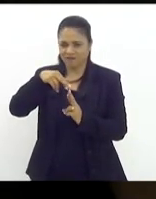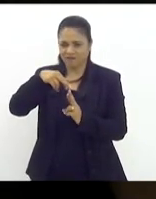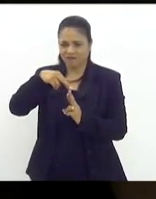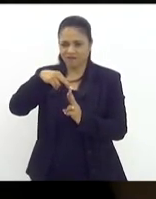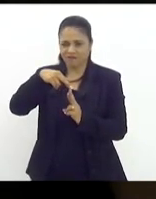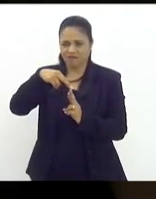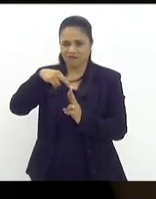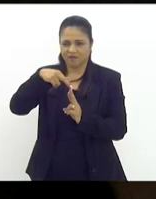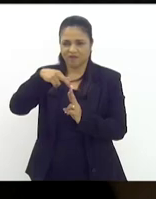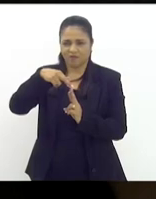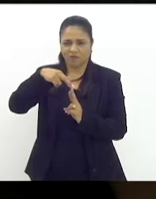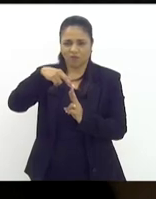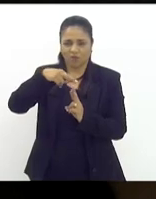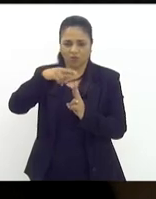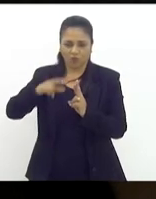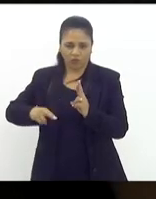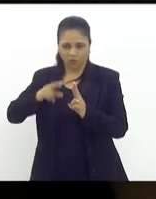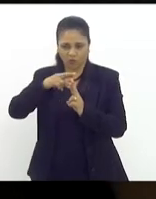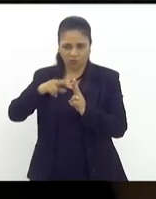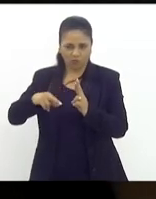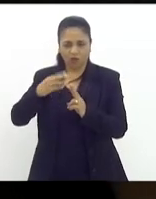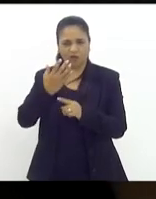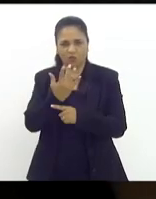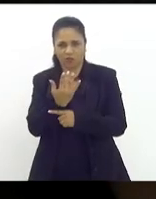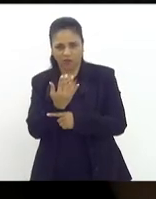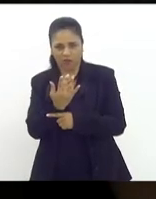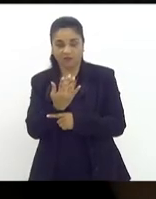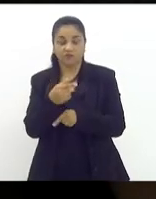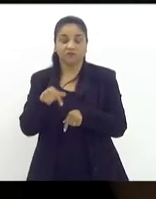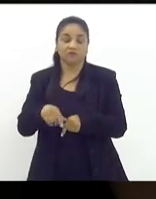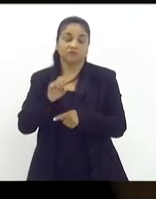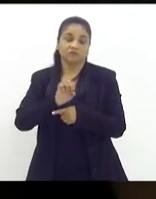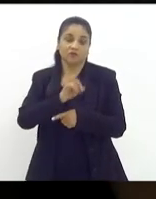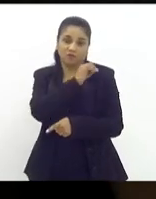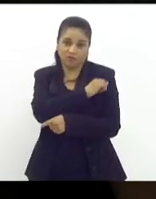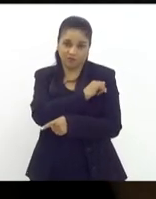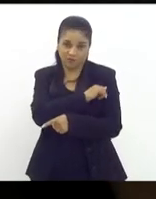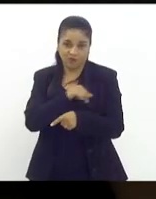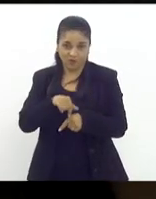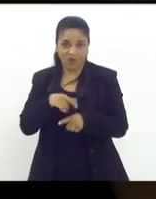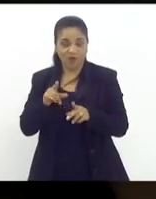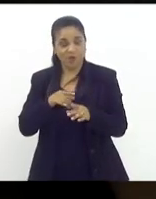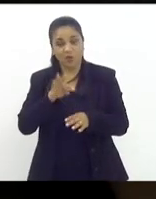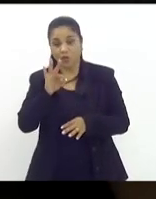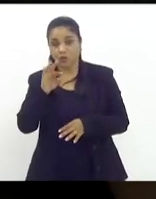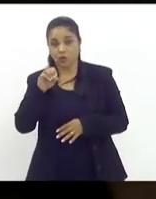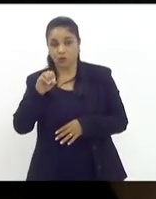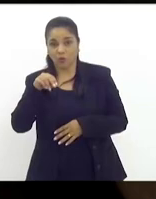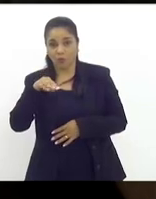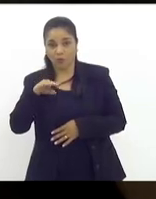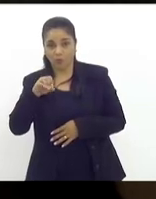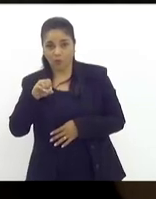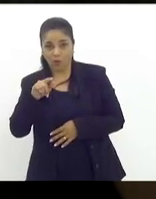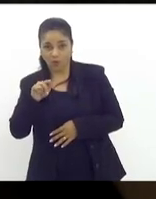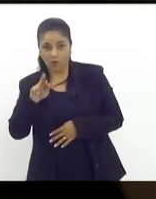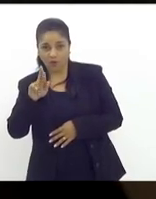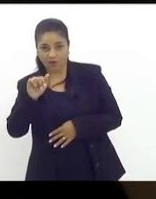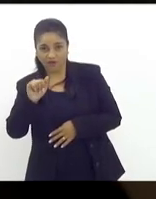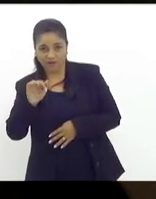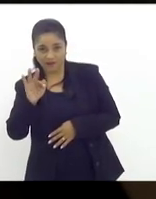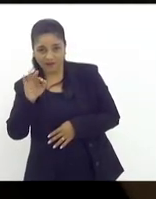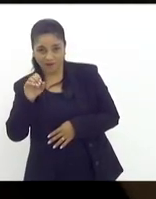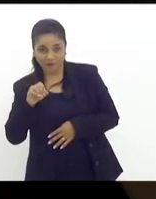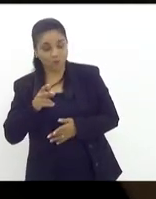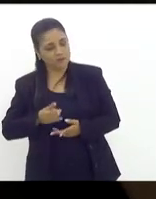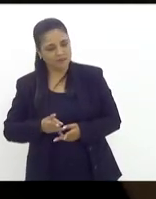profissões intensamente. E ainda foi para o topógrafo. Topógrafo. Revelado na última sessão. Eu topógrafo eu